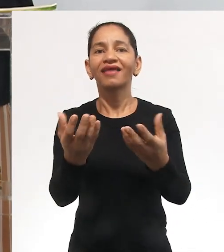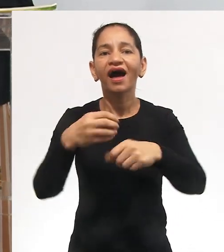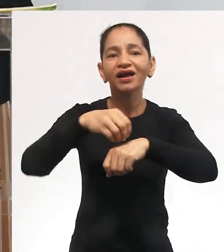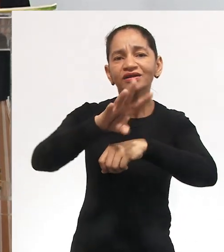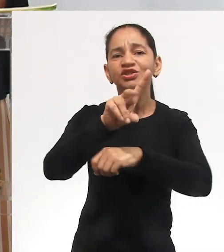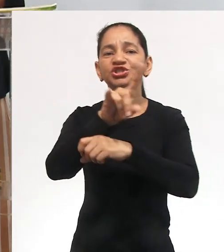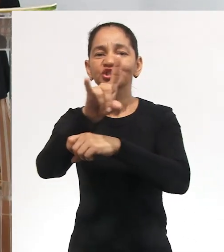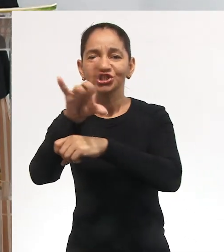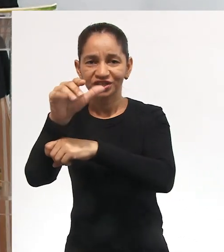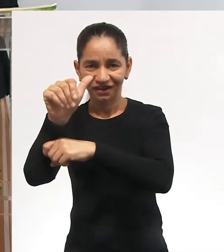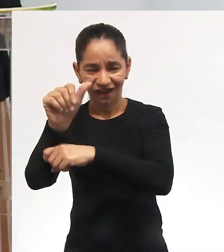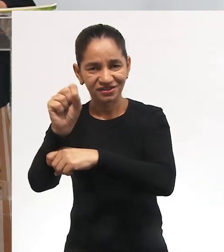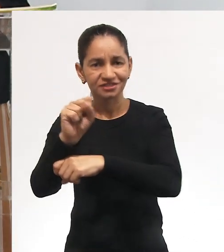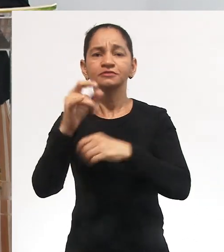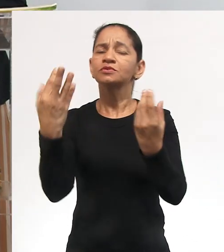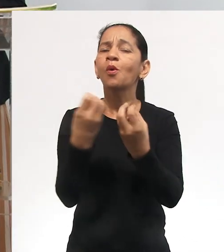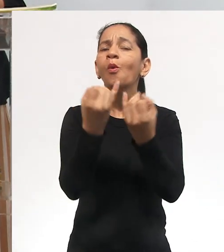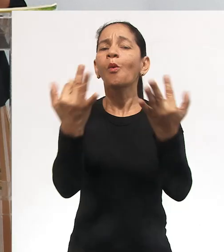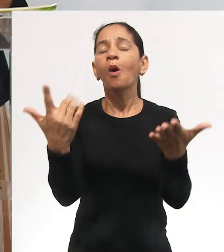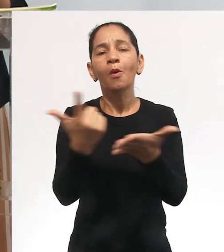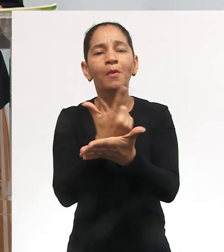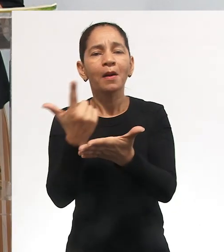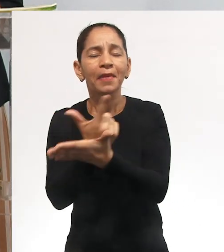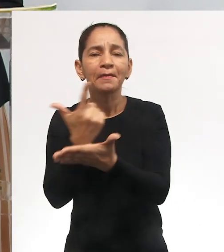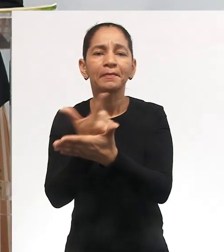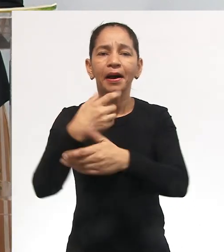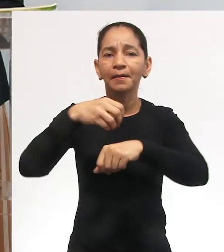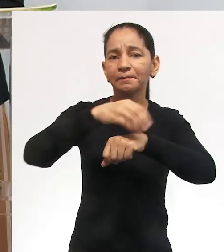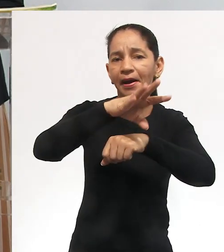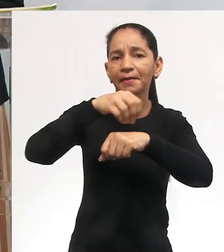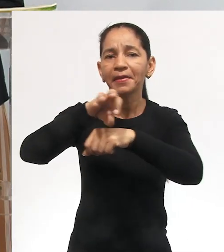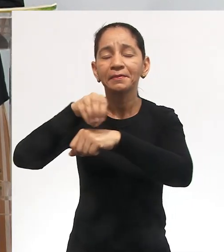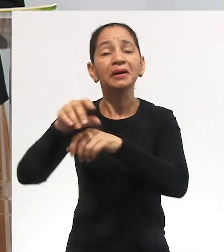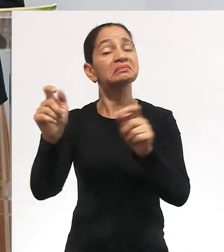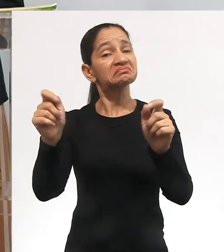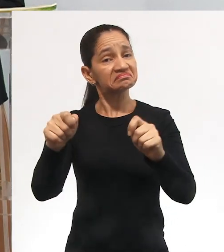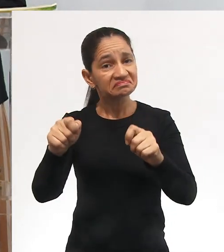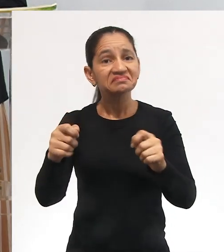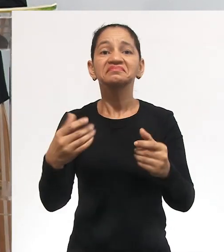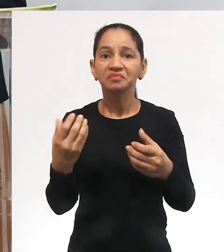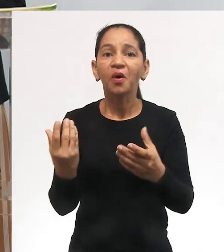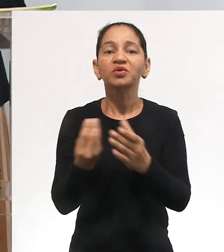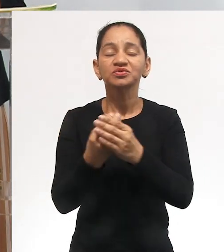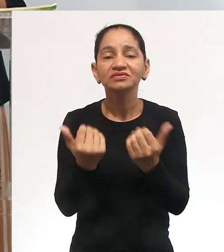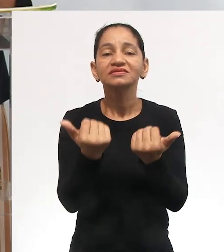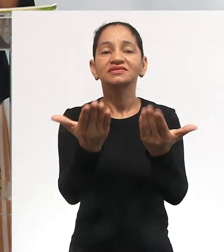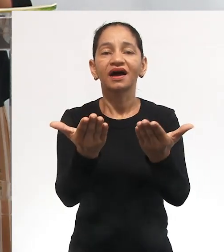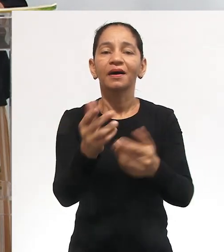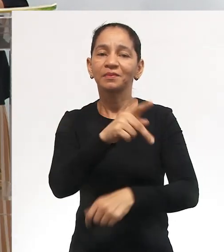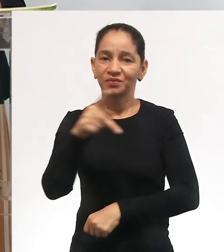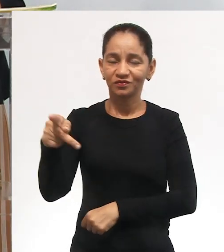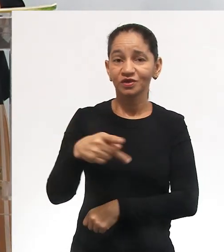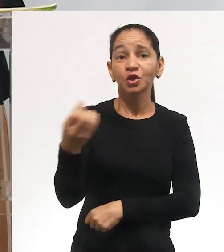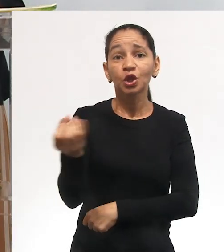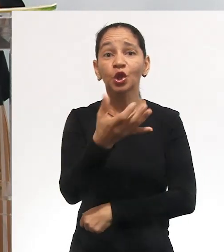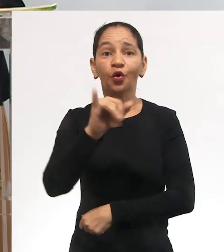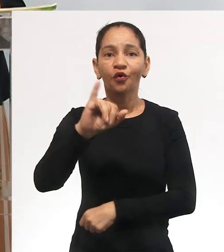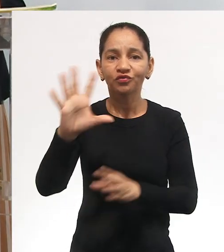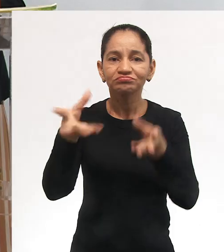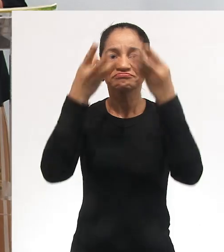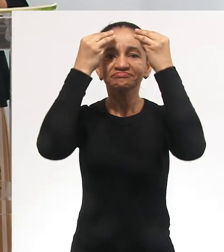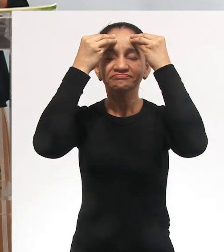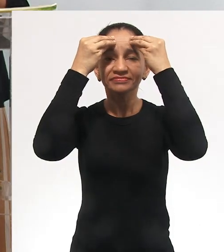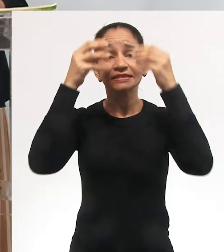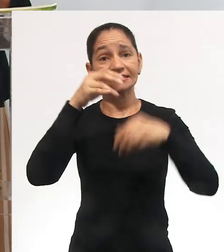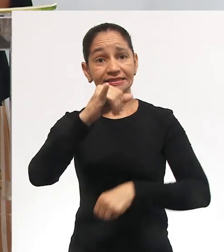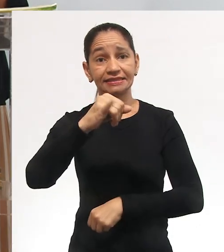aula. Quais são os livros, quais são as obras, né, literárias, infanto-juvenis, que eu posso levar para a sala de aula?